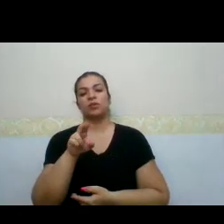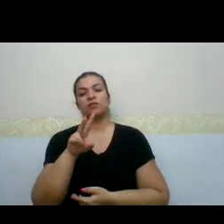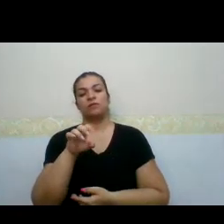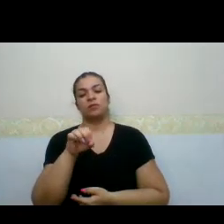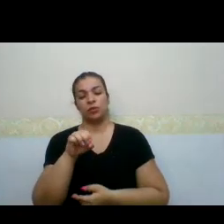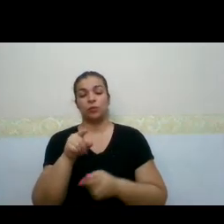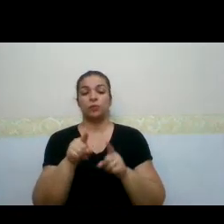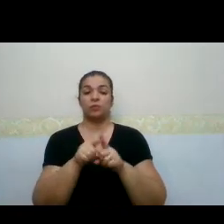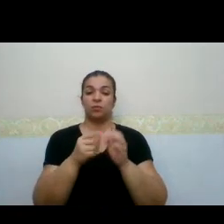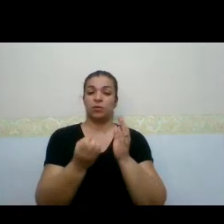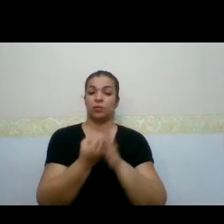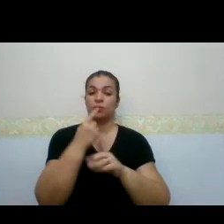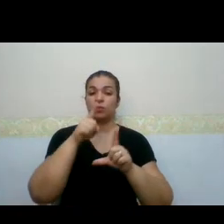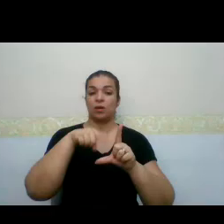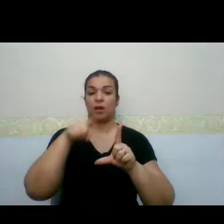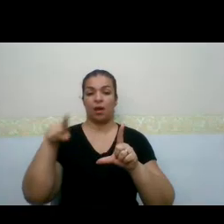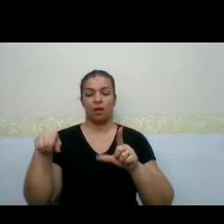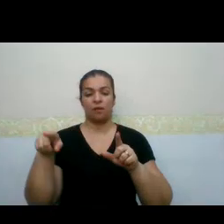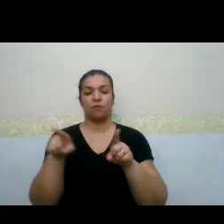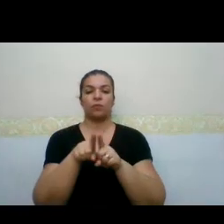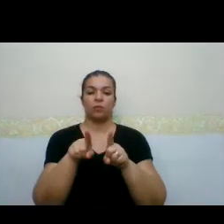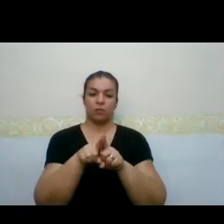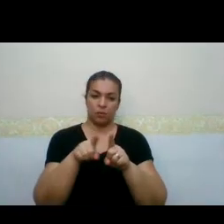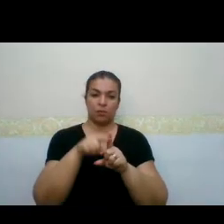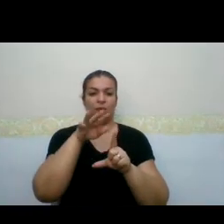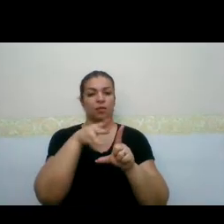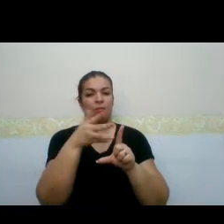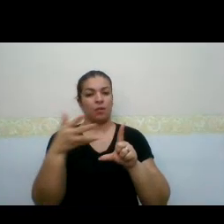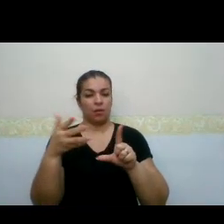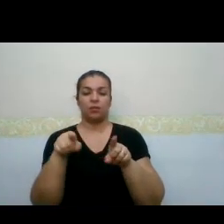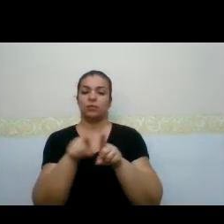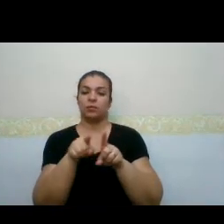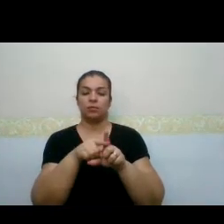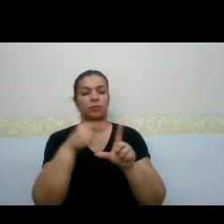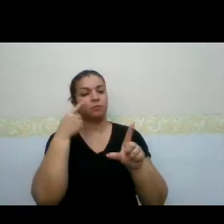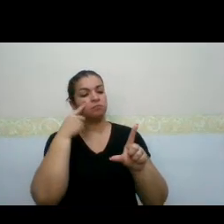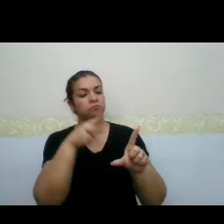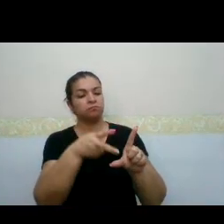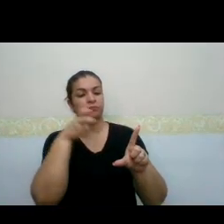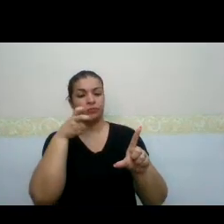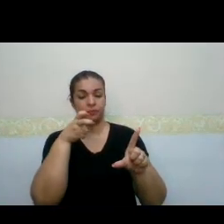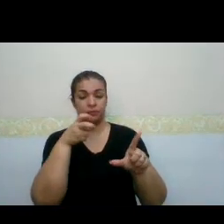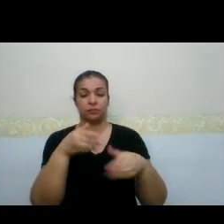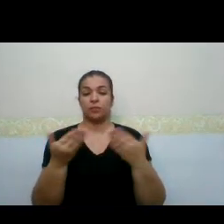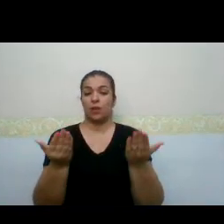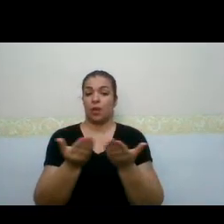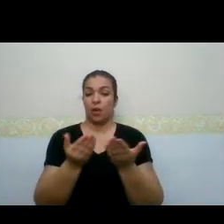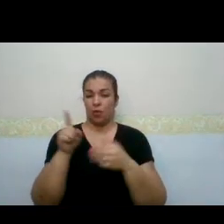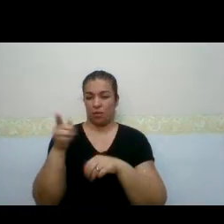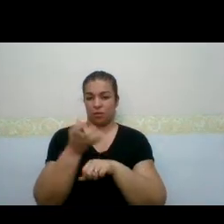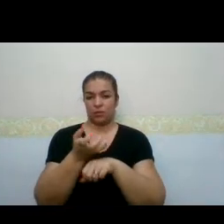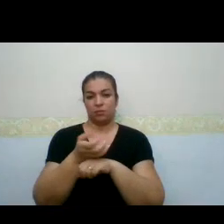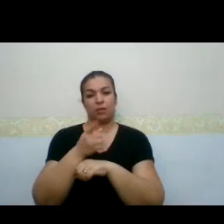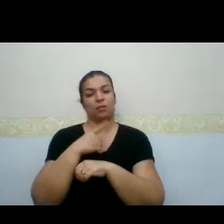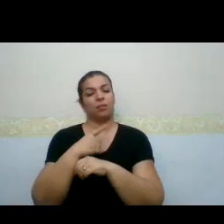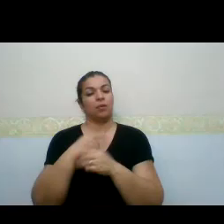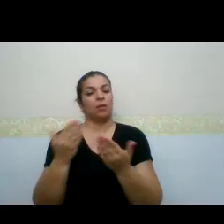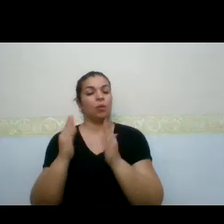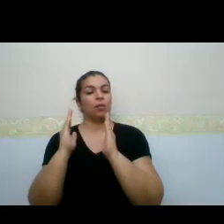fazer interpretação. Nós estamos agora na etapa de criar um relatório para explicar o que foi